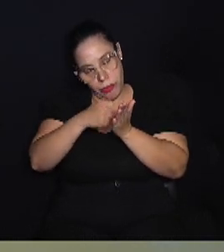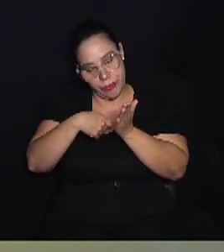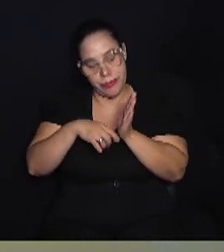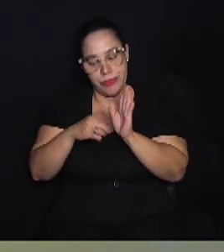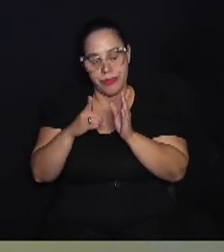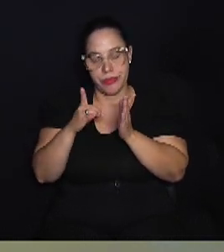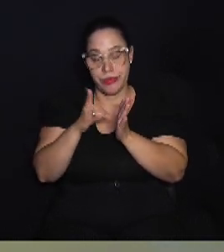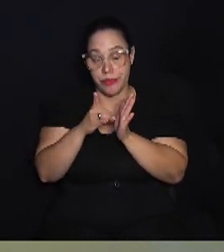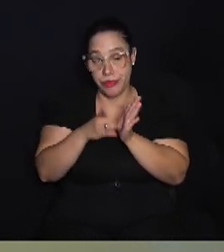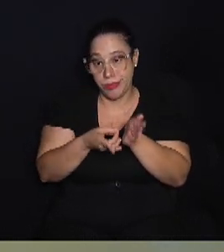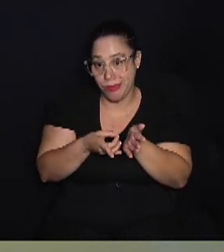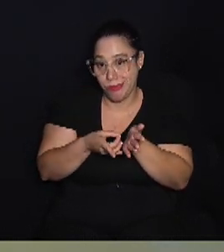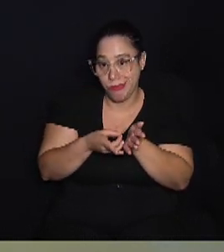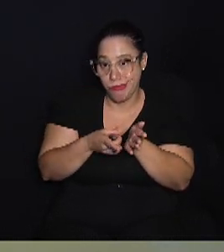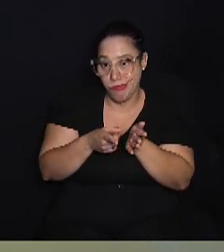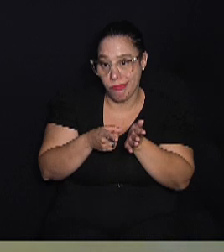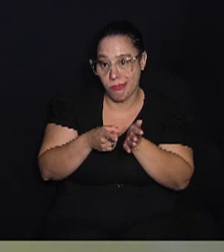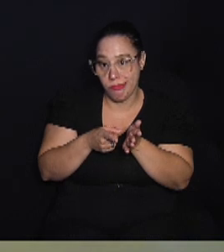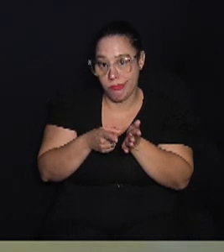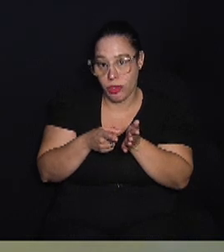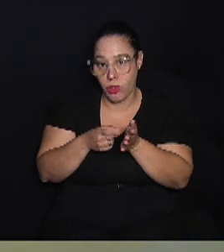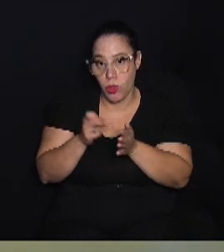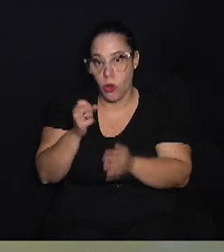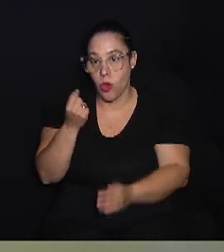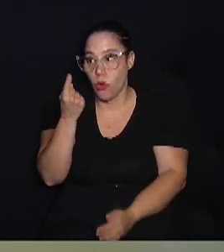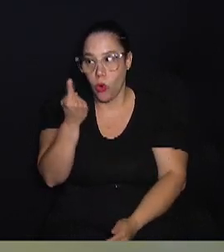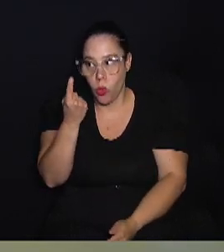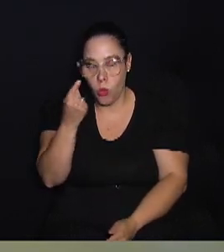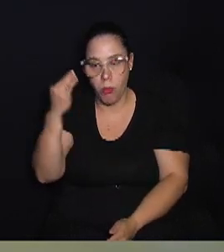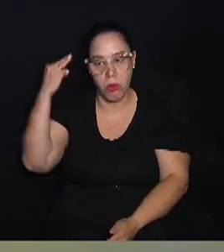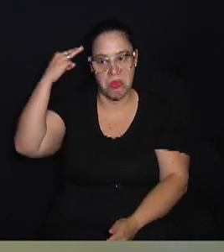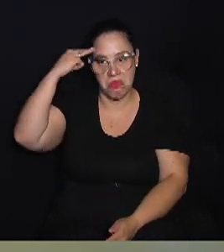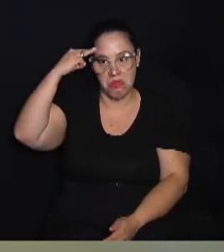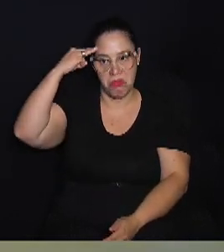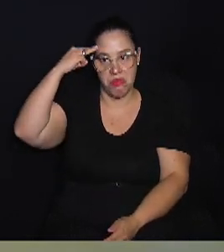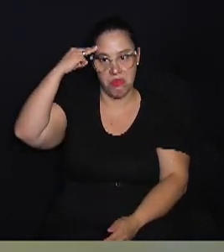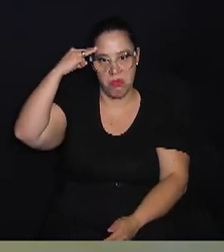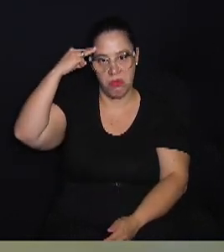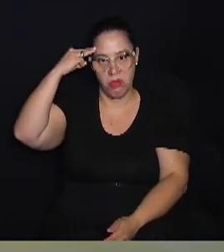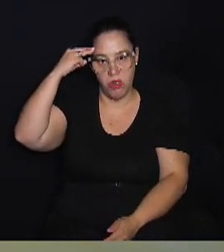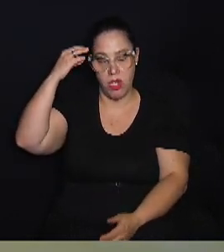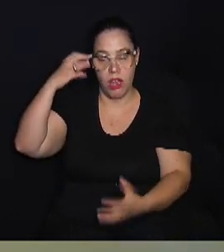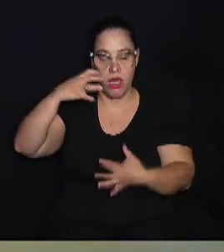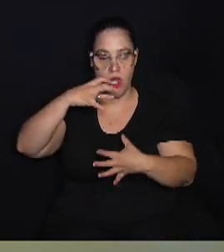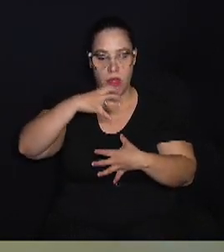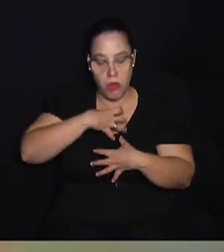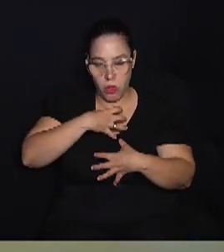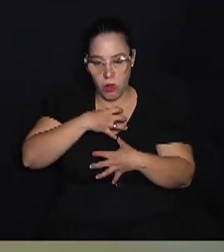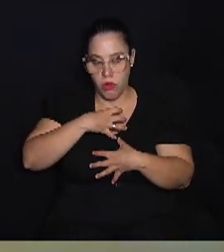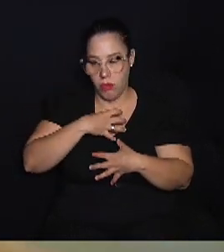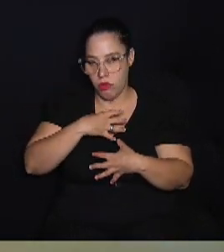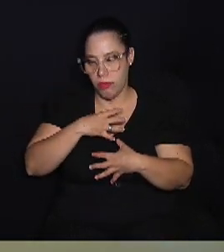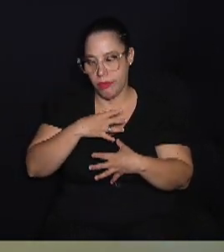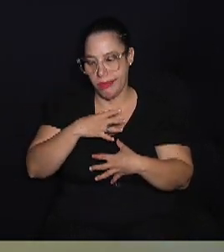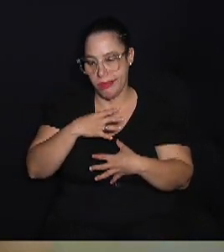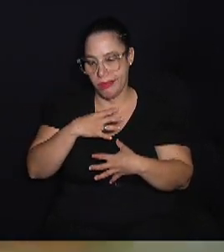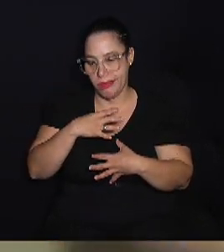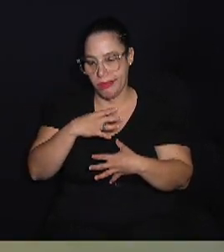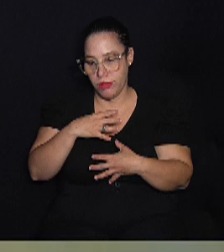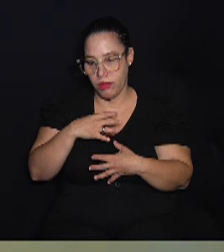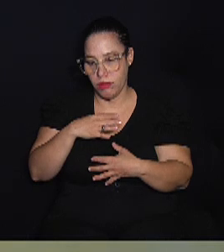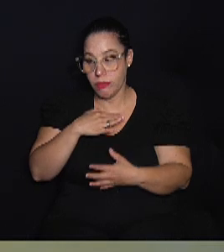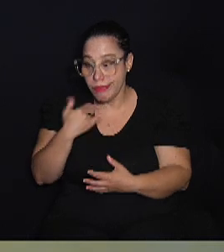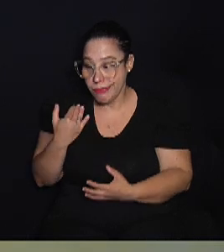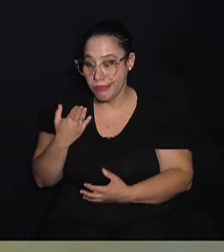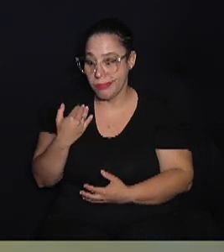os vários tipos de memória que existem, porque não existe só uma memória. Existe memória emocional, que todo mundo sabe quando o Ayrton Senna morreu.